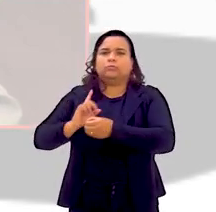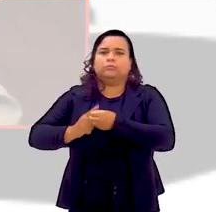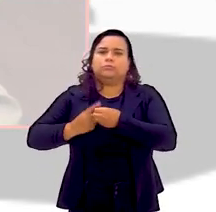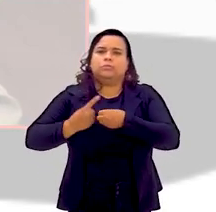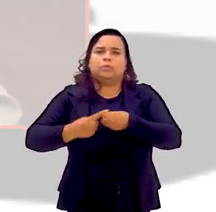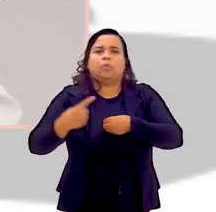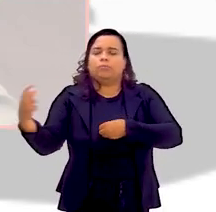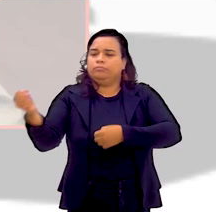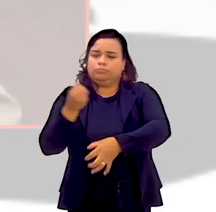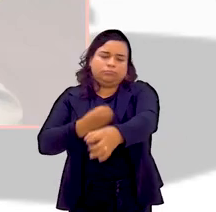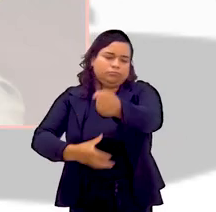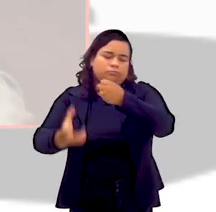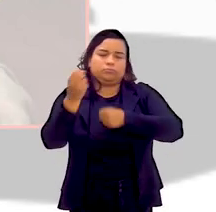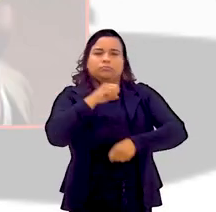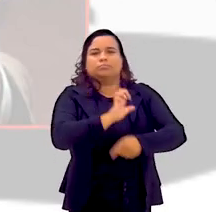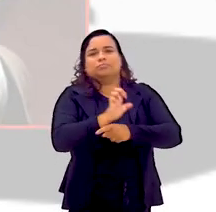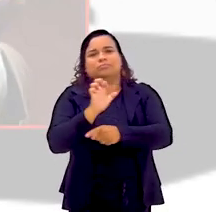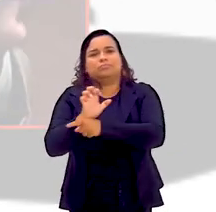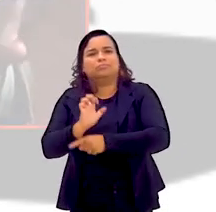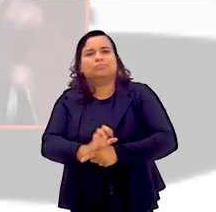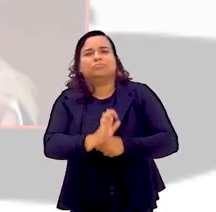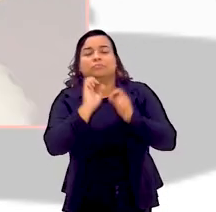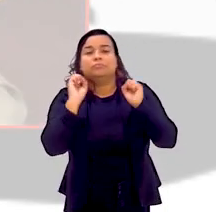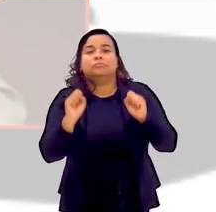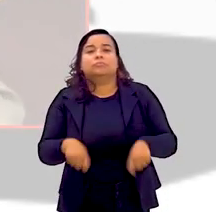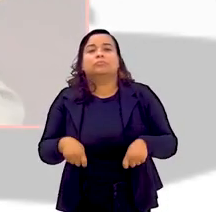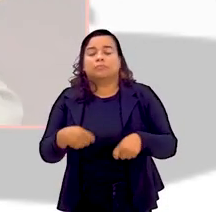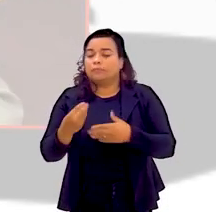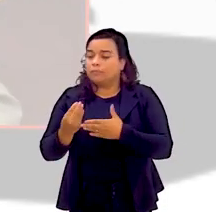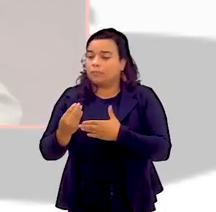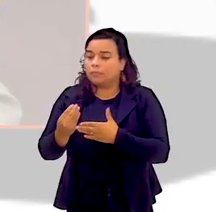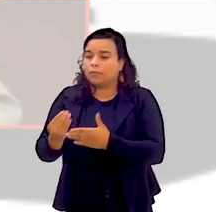do estado, fazendo com que essa grande